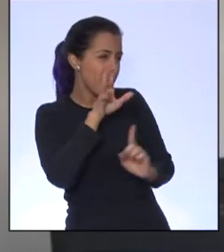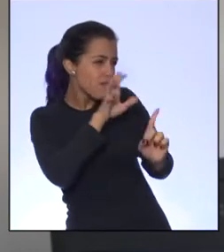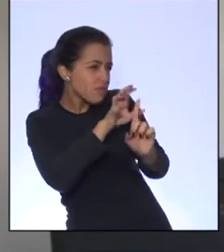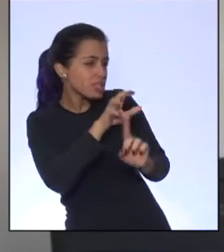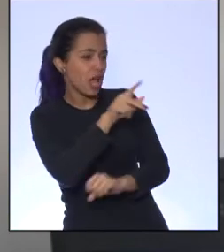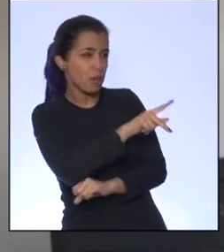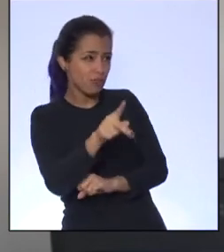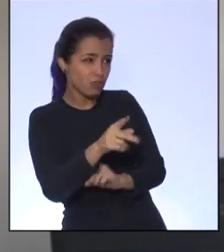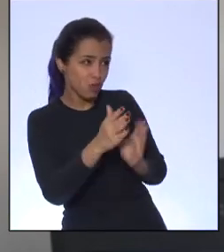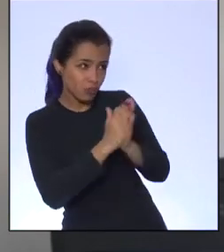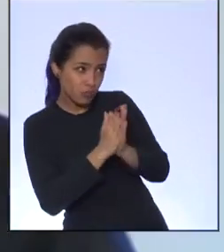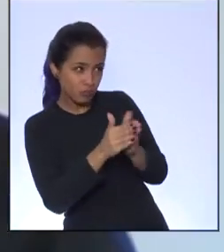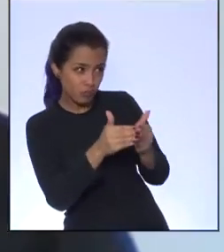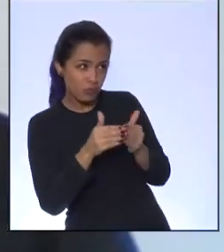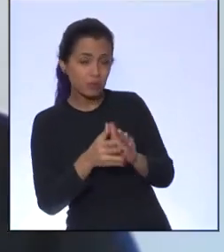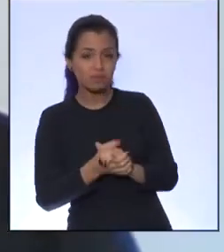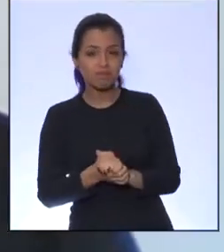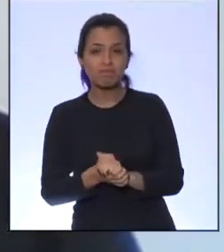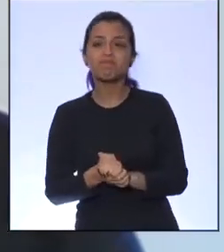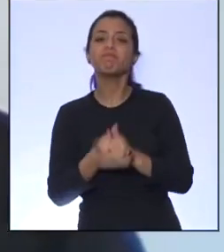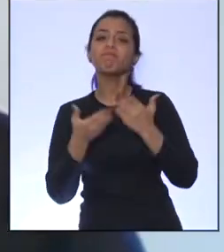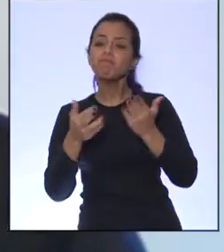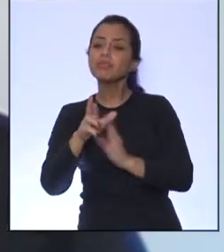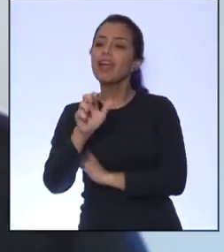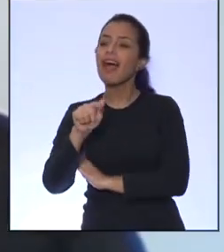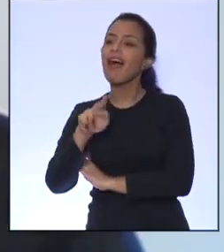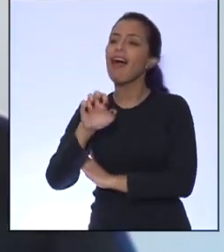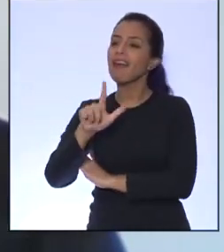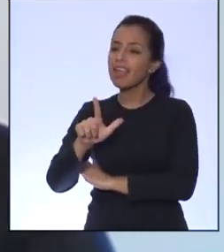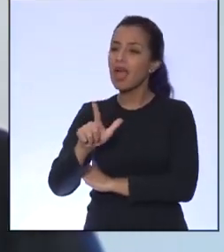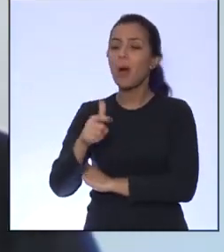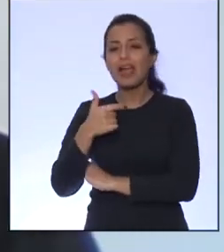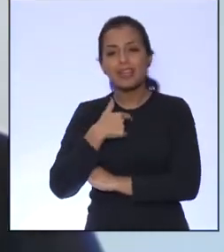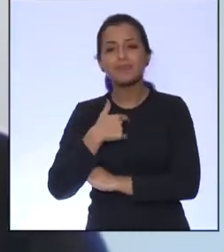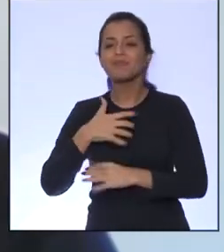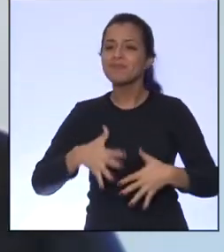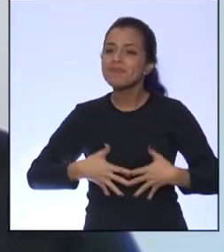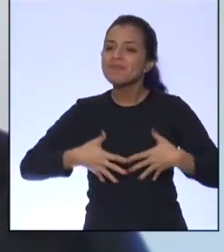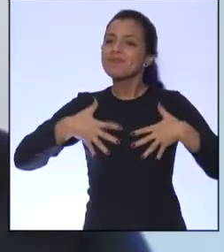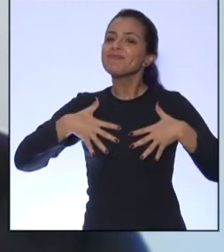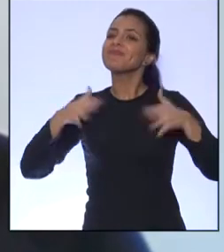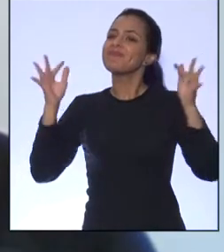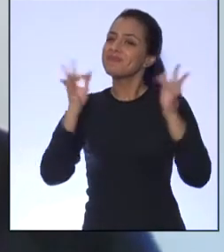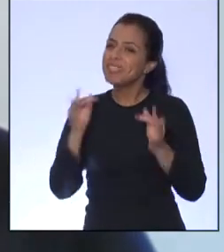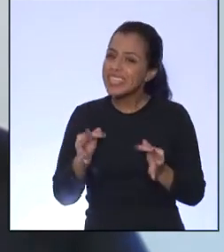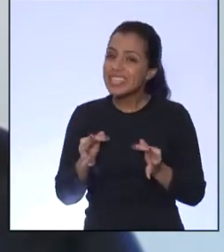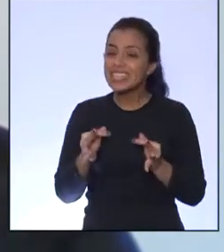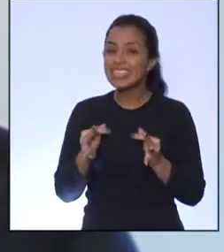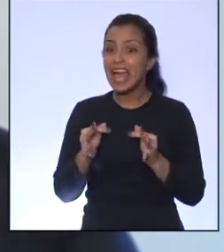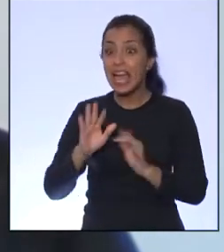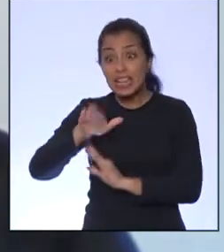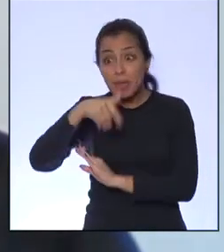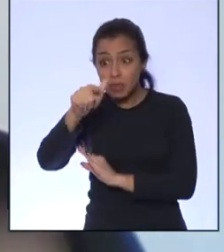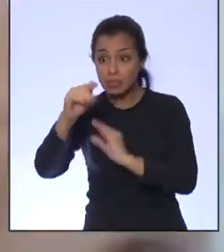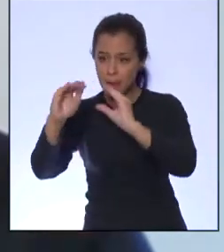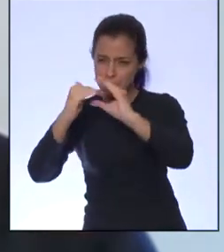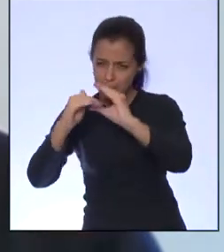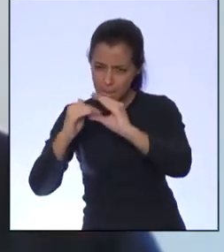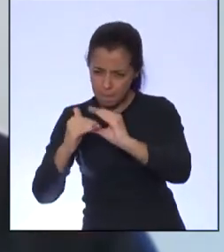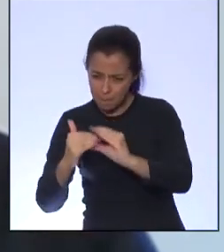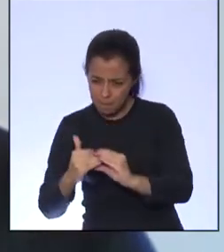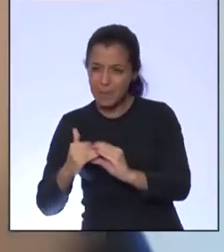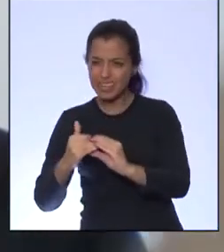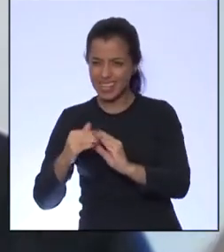acompanham. Olha, Raquel, bom, eu ficaria muito feliz se eu pudesse receber as outras através do meu e-mail. Se tiver